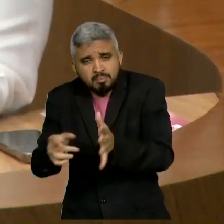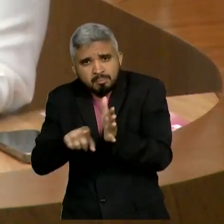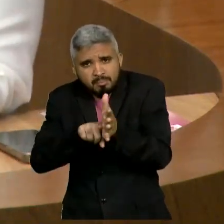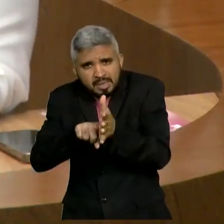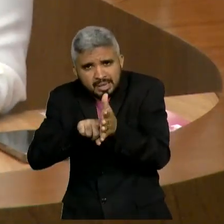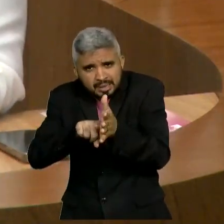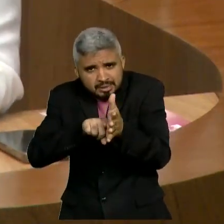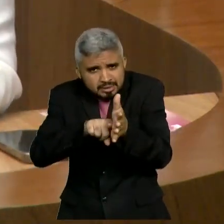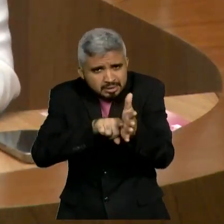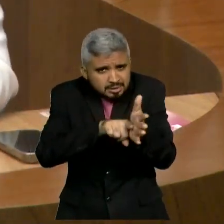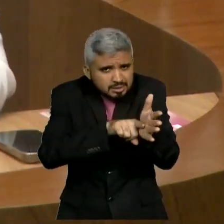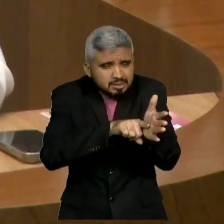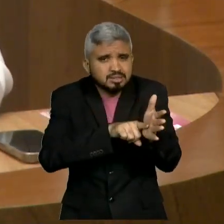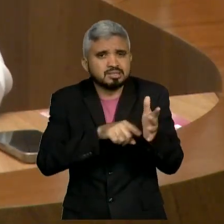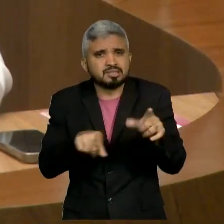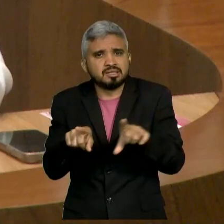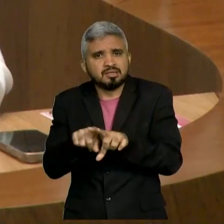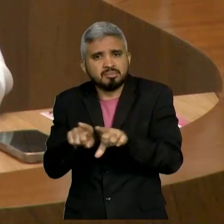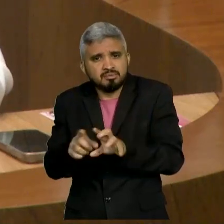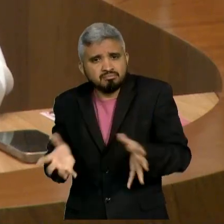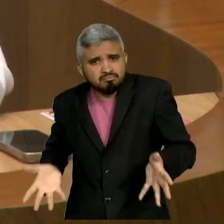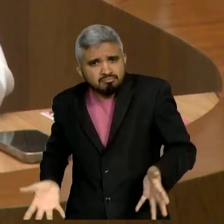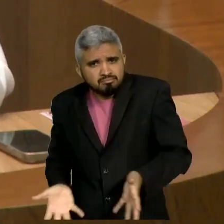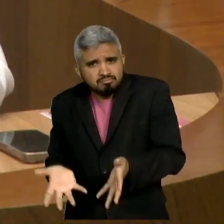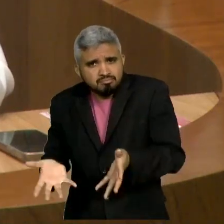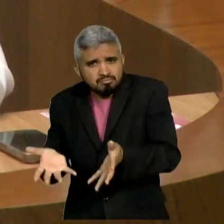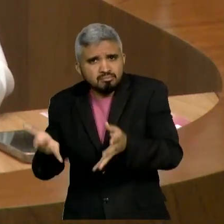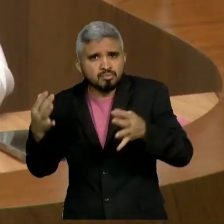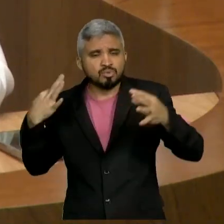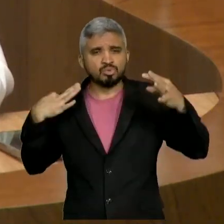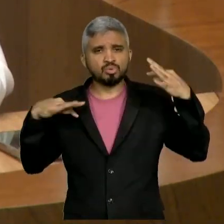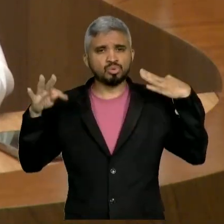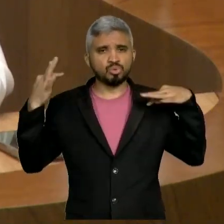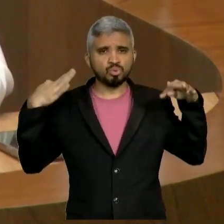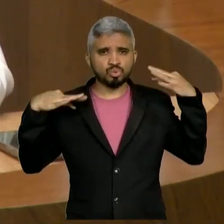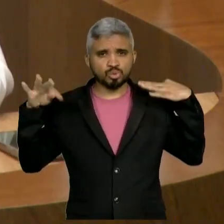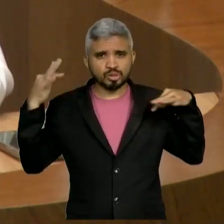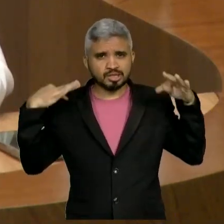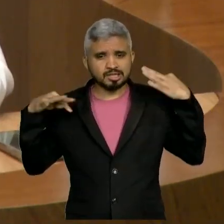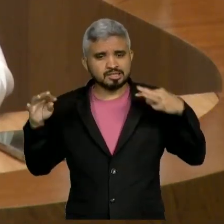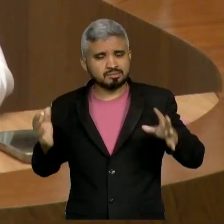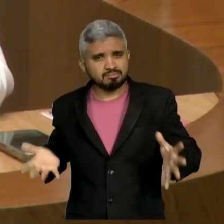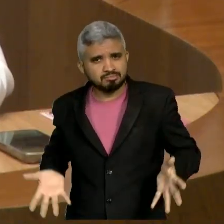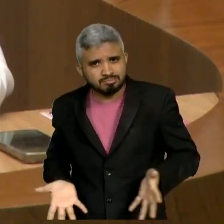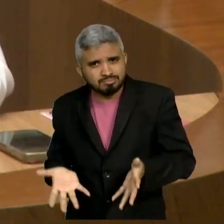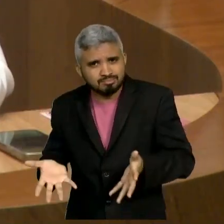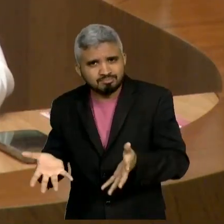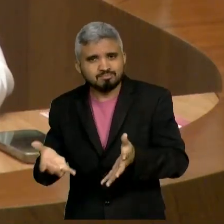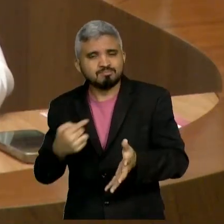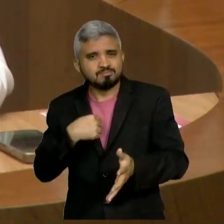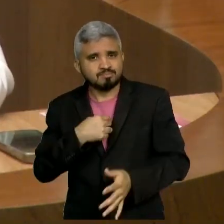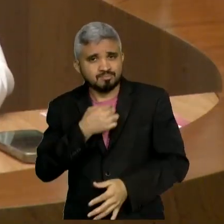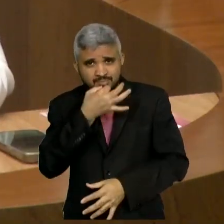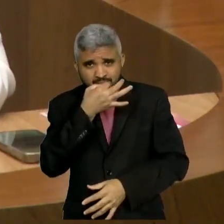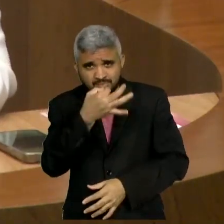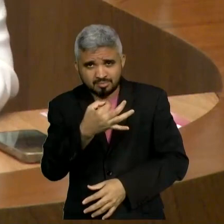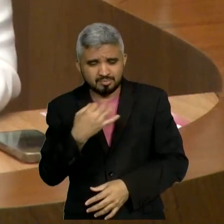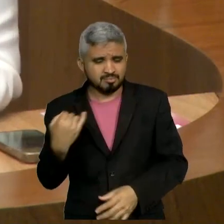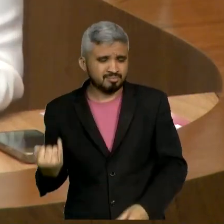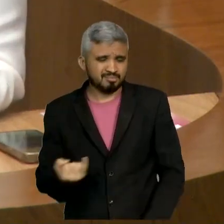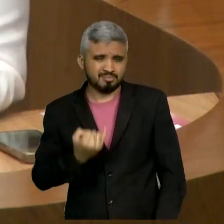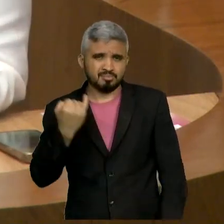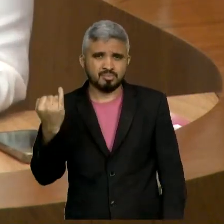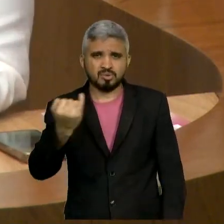turismo sustentável. Então, considero como uma das leis mais importantes para o meio ambiente, para o turismo, que já